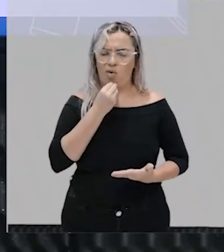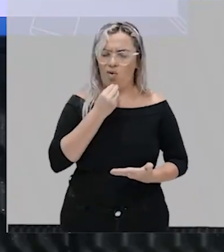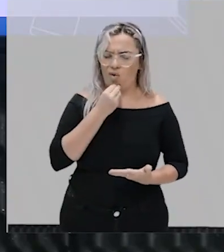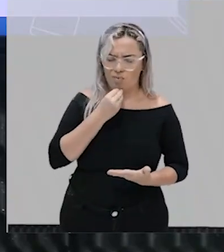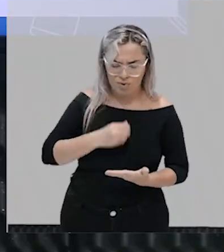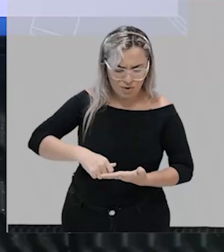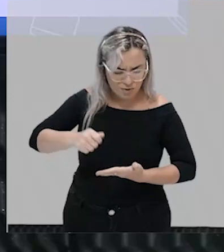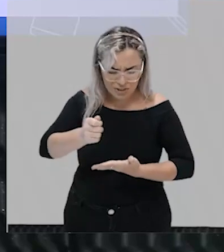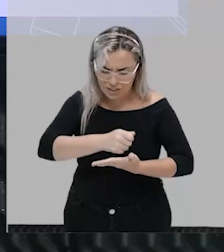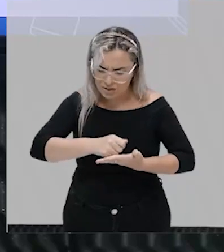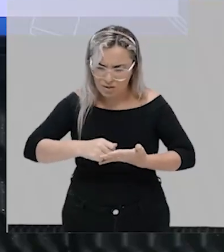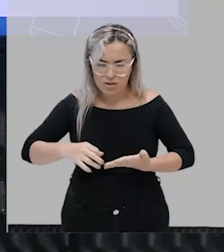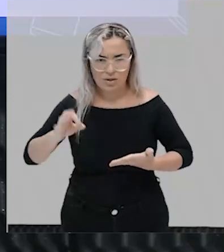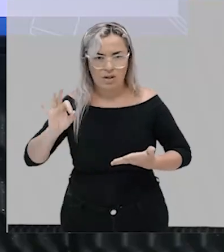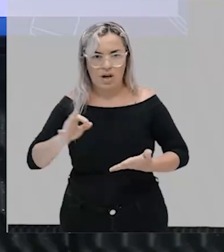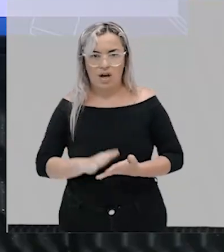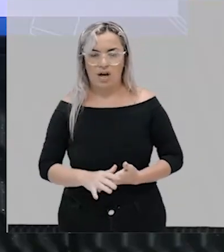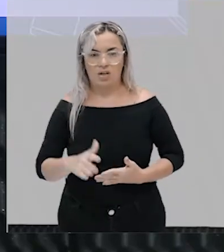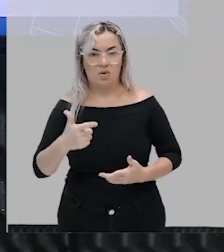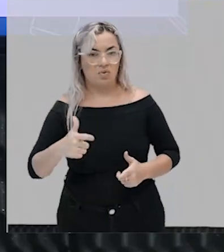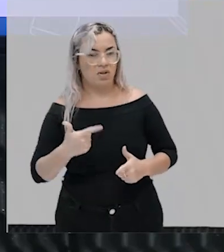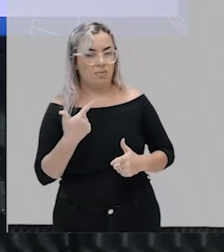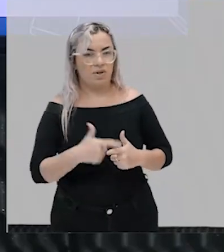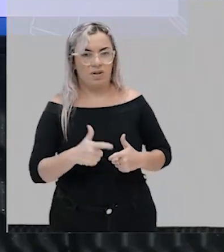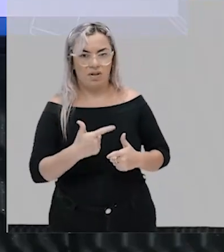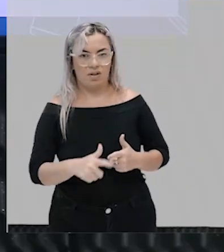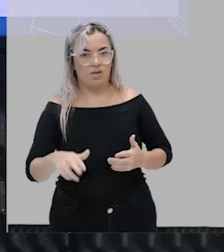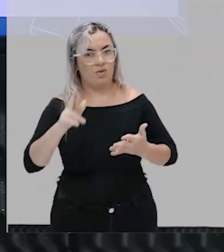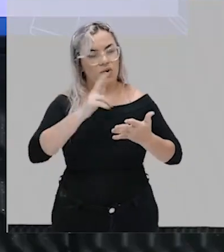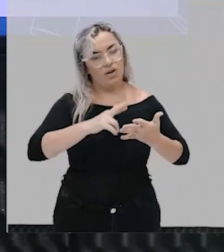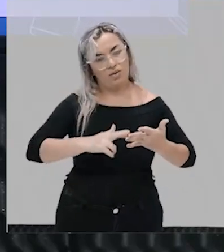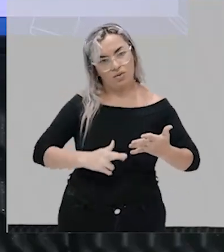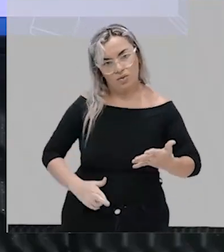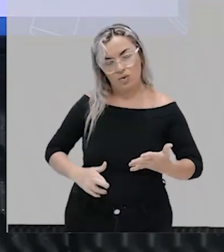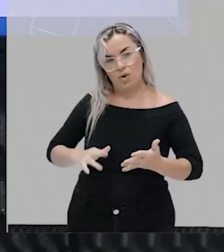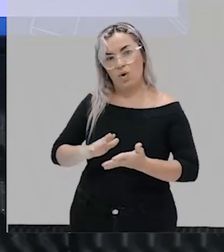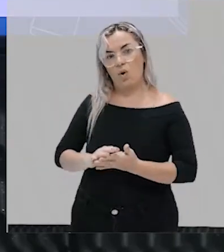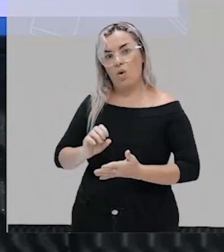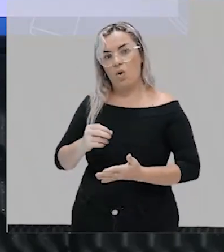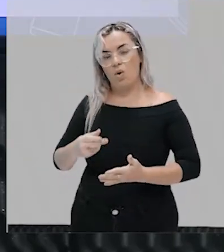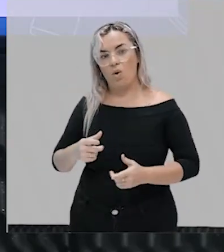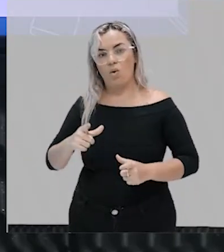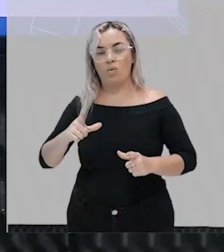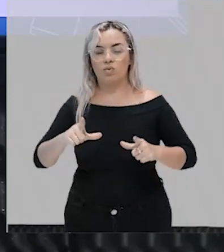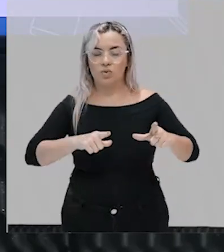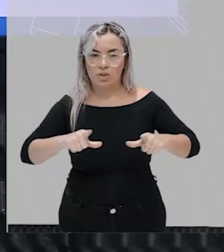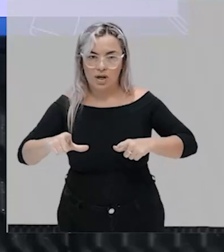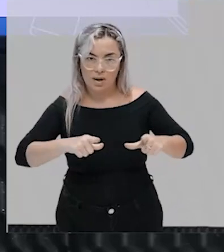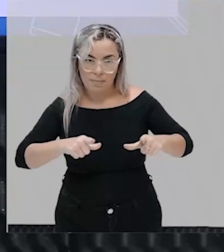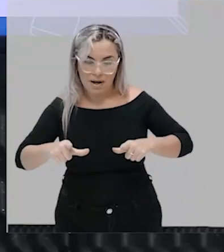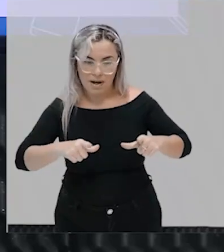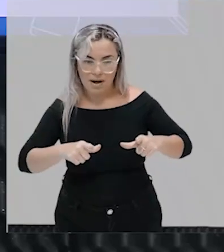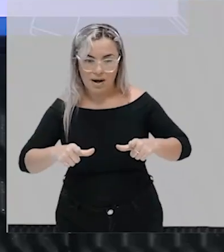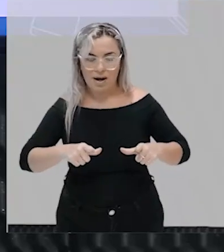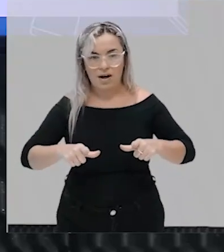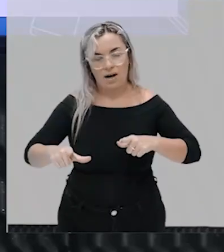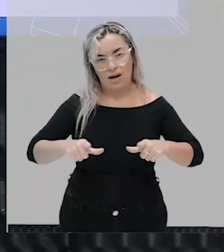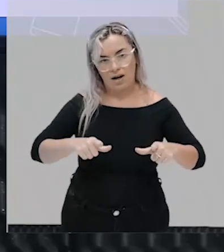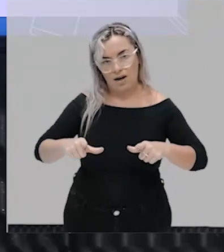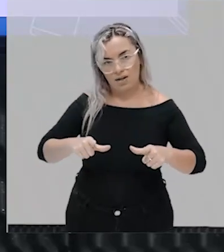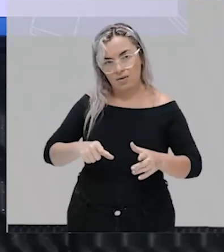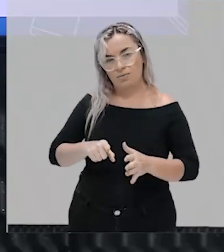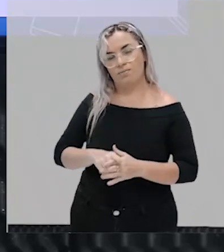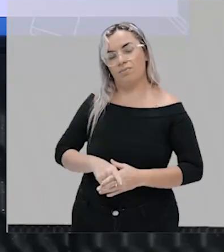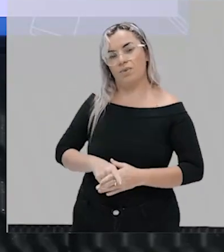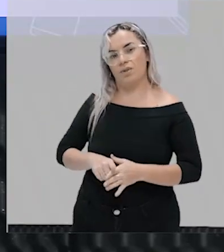com redação, com entrevista de emprego, tá? Com preenchimento de fichas, com uma boa, como eu falei, a redação, até